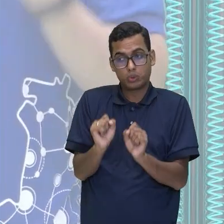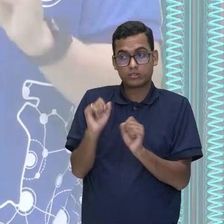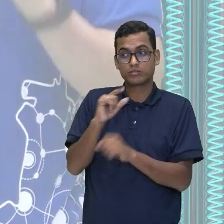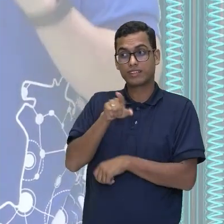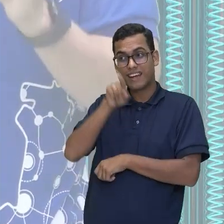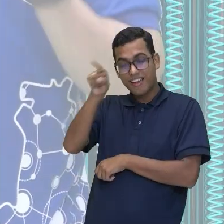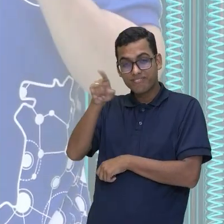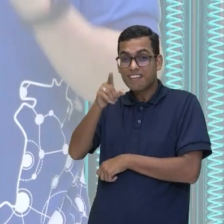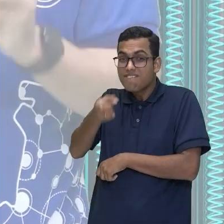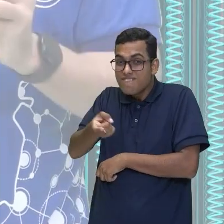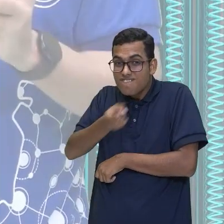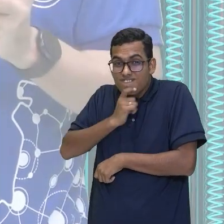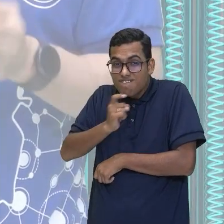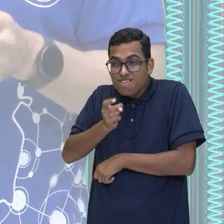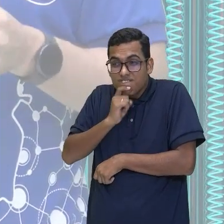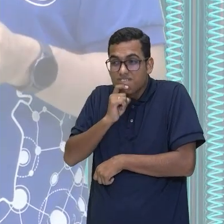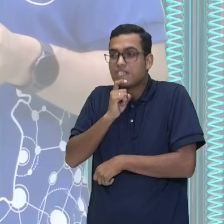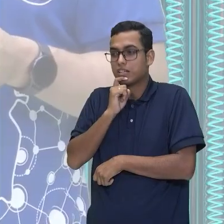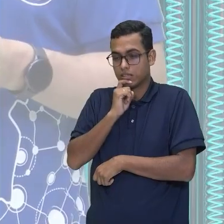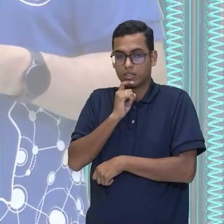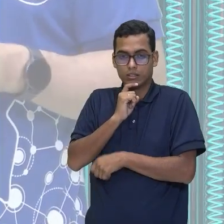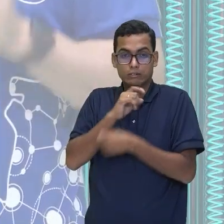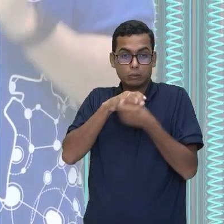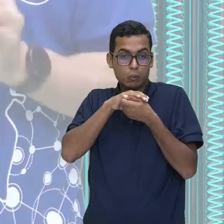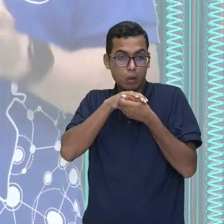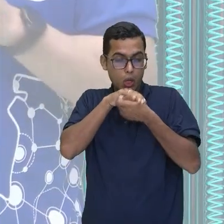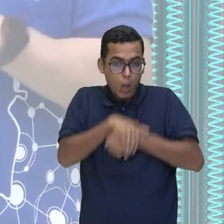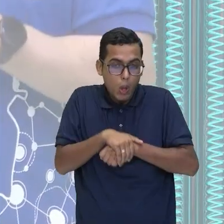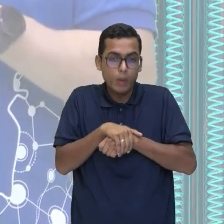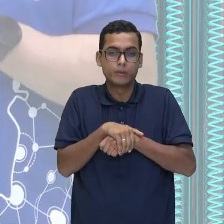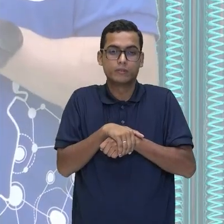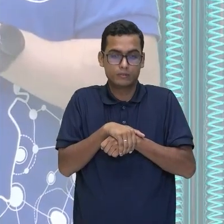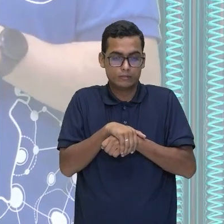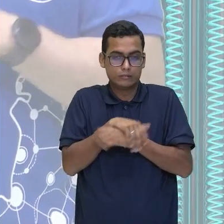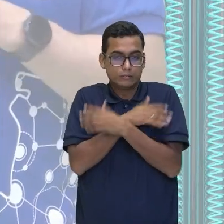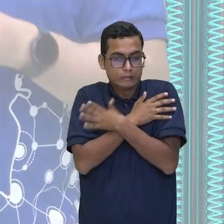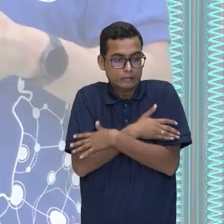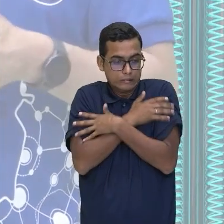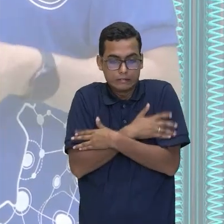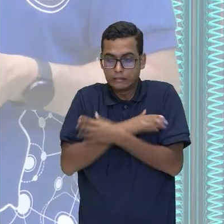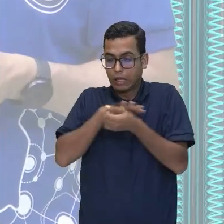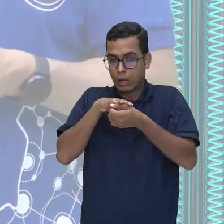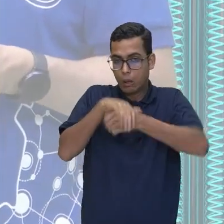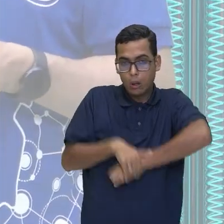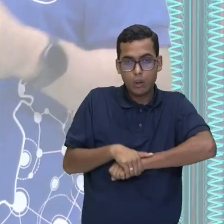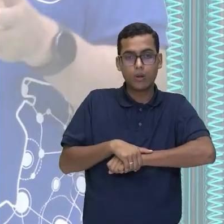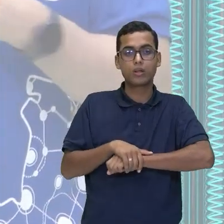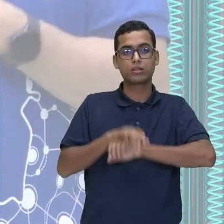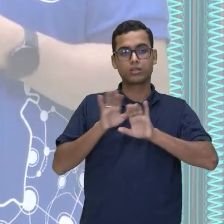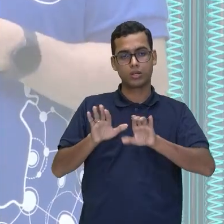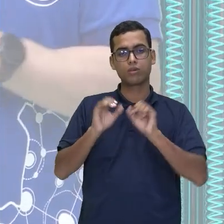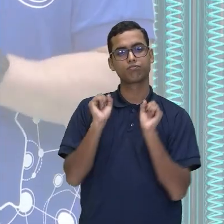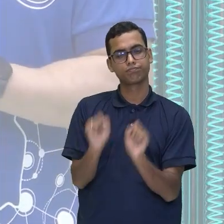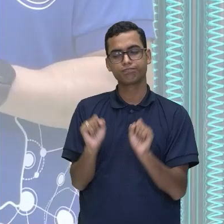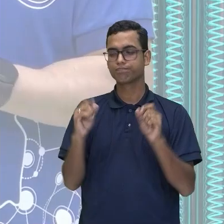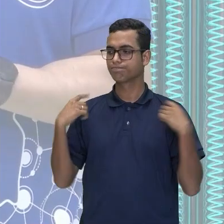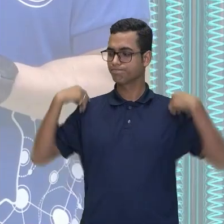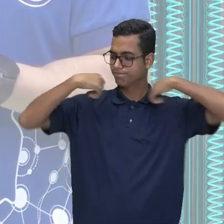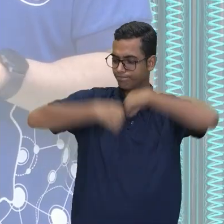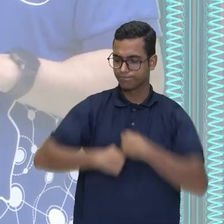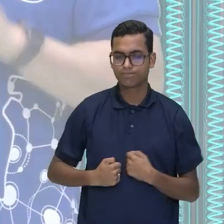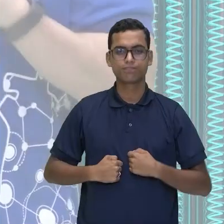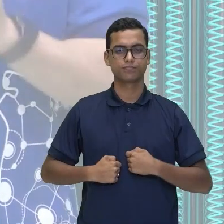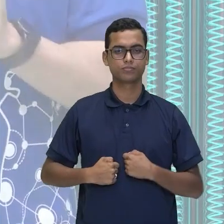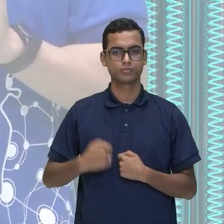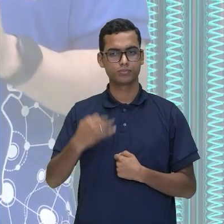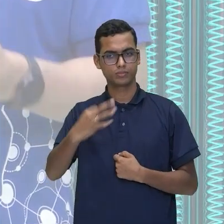É uma possibilidade. Tá? It can get, pode ficar frio lá e, portanto, leve a jaqueta.